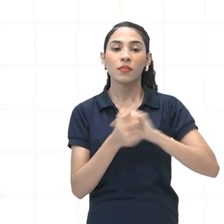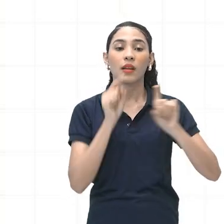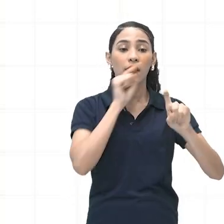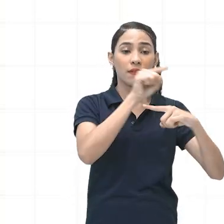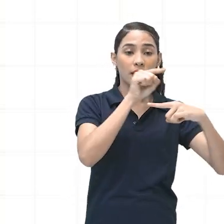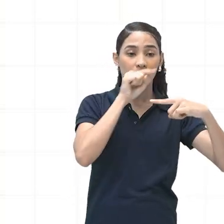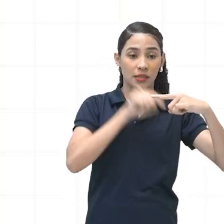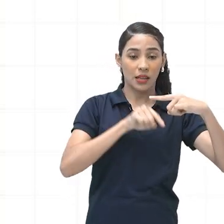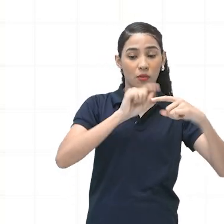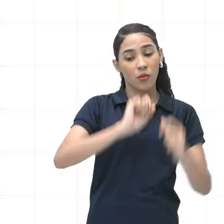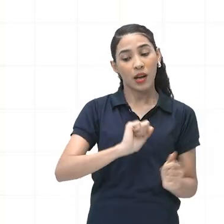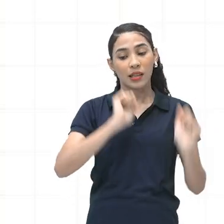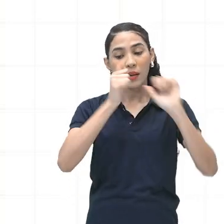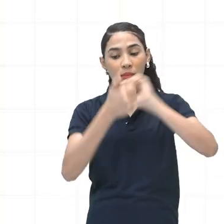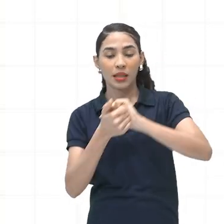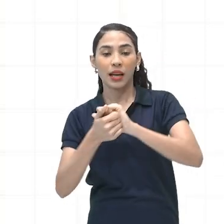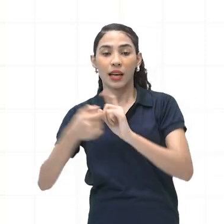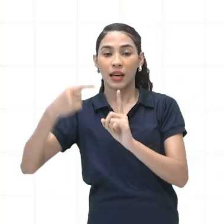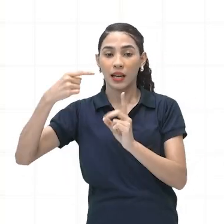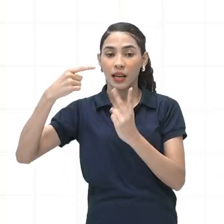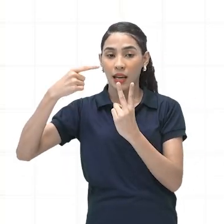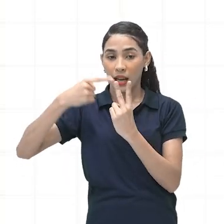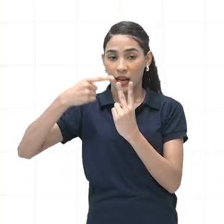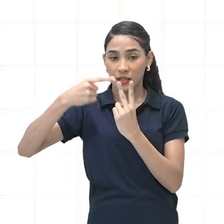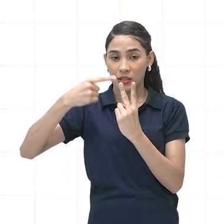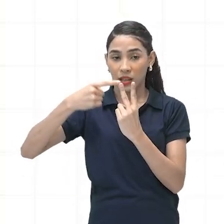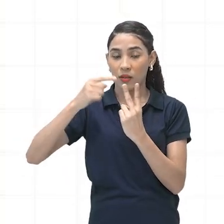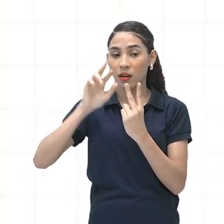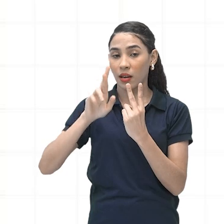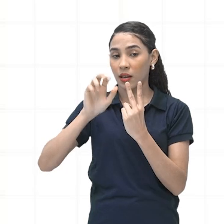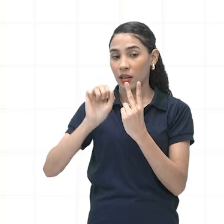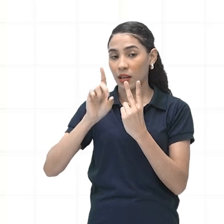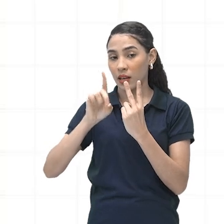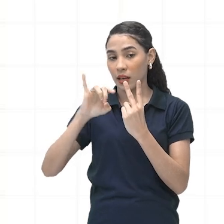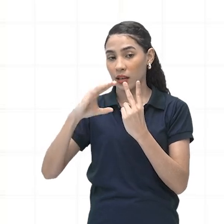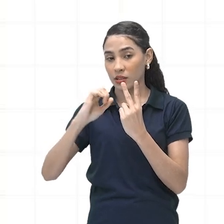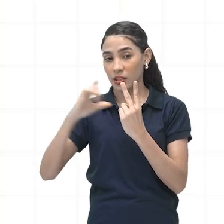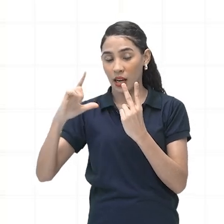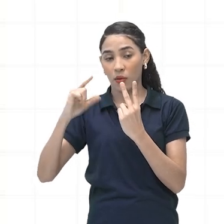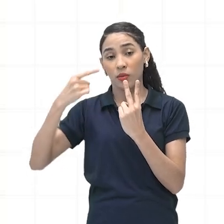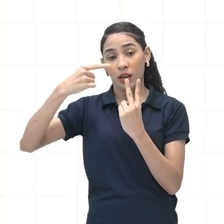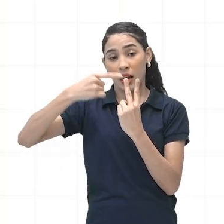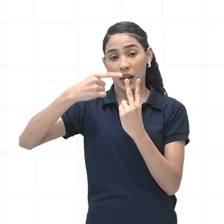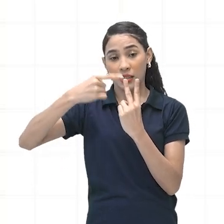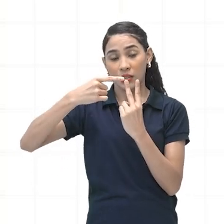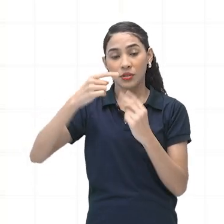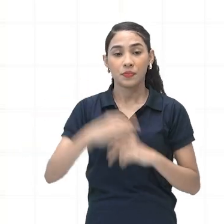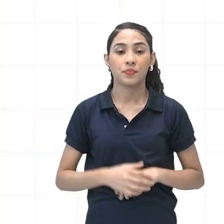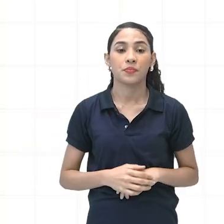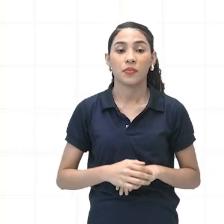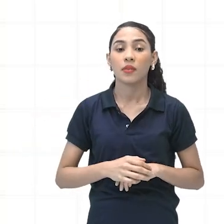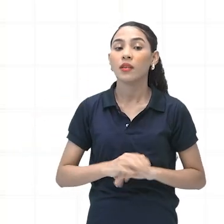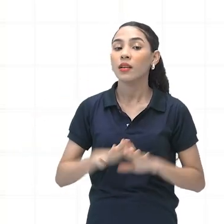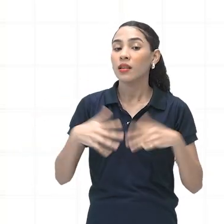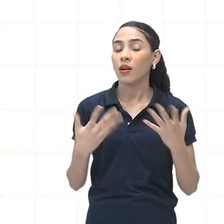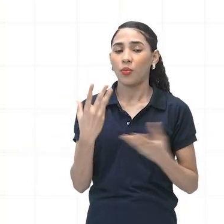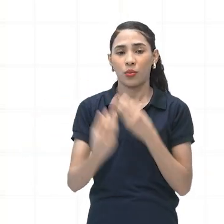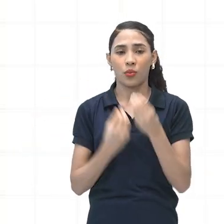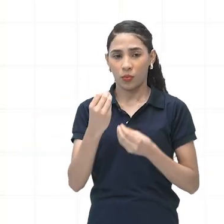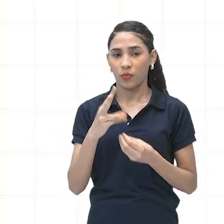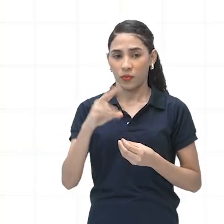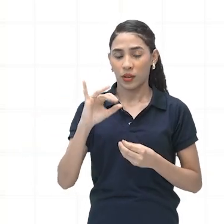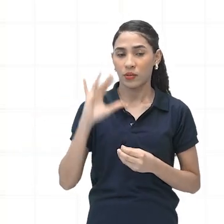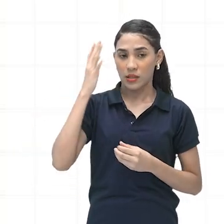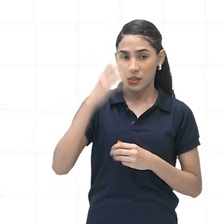fração como sendo um radical, correto? Uma raiz, né? E aí, como que vai